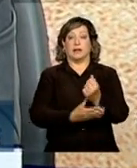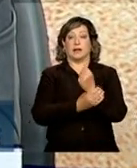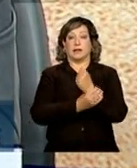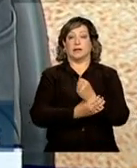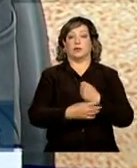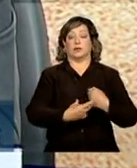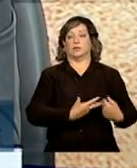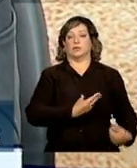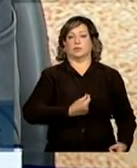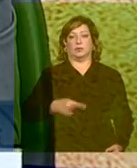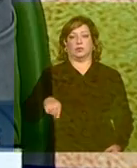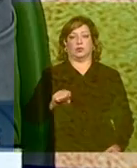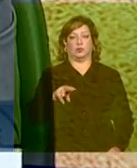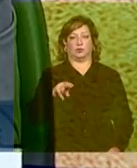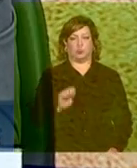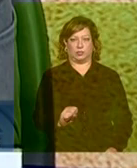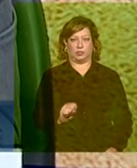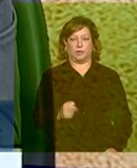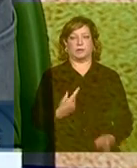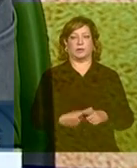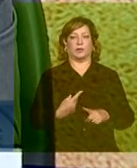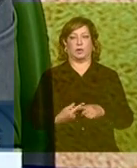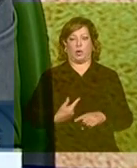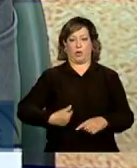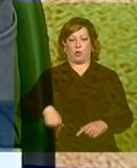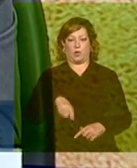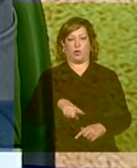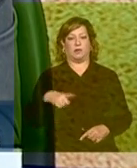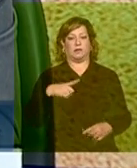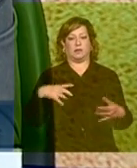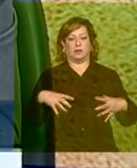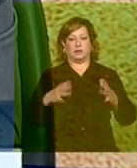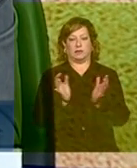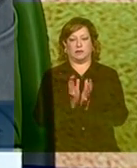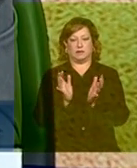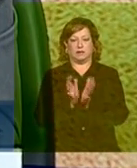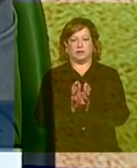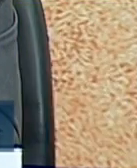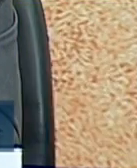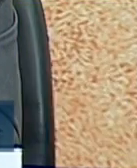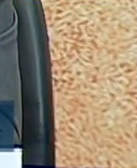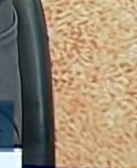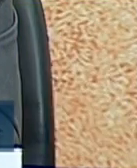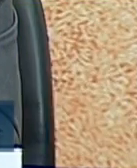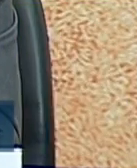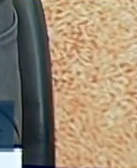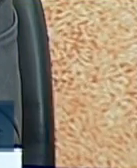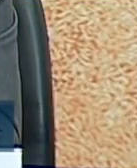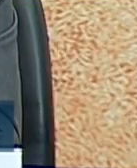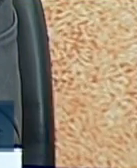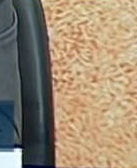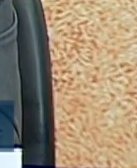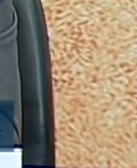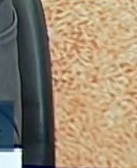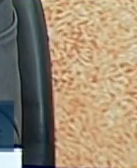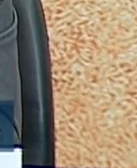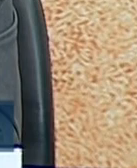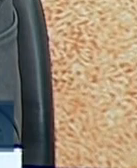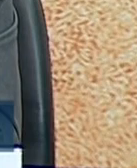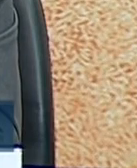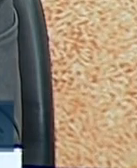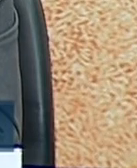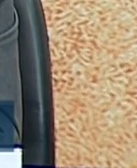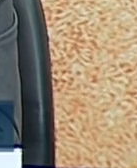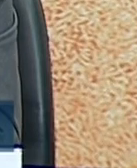sustentabilidade ao SUS na medida em que a gente tem a disponibilidade dessas vacinas eh por um produtores nacionais e e o